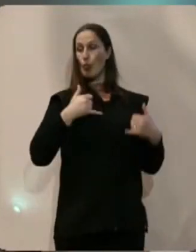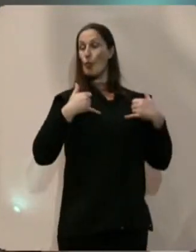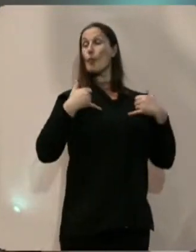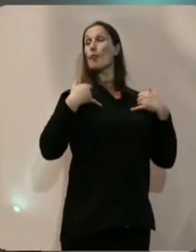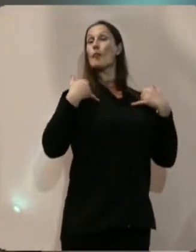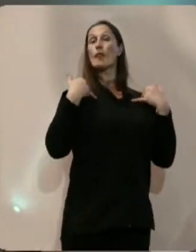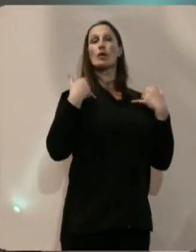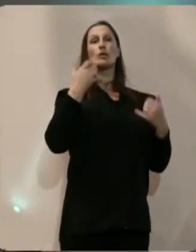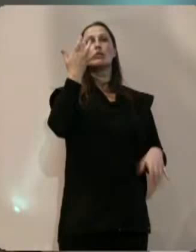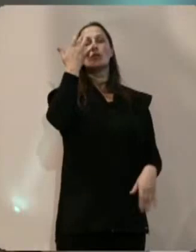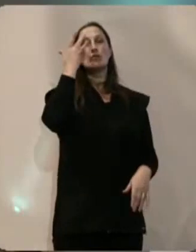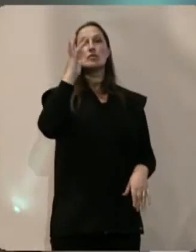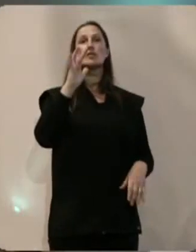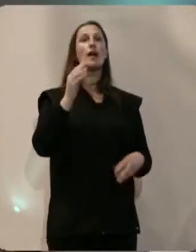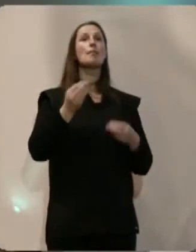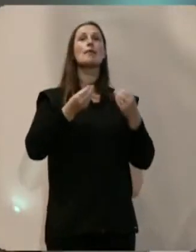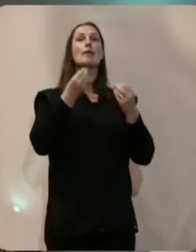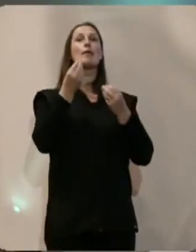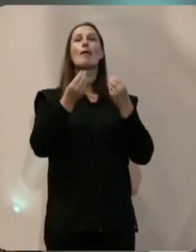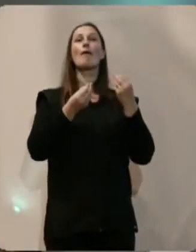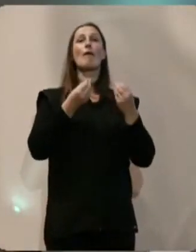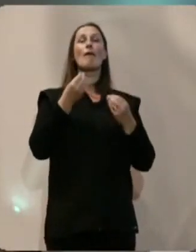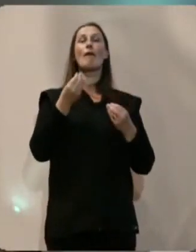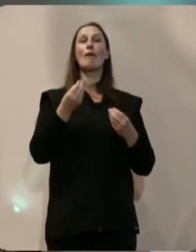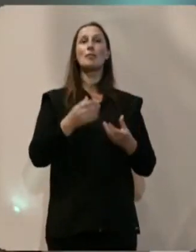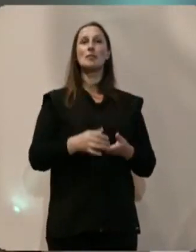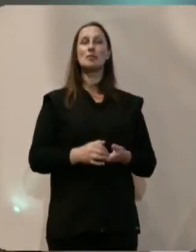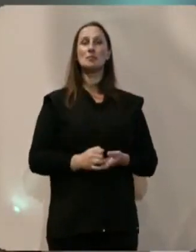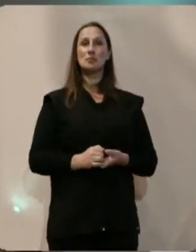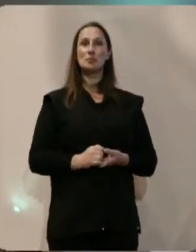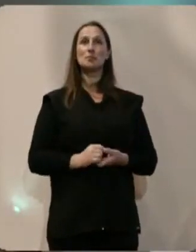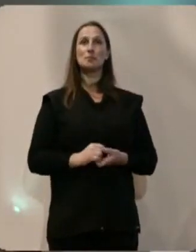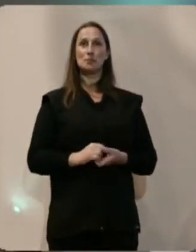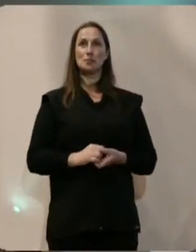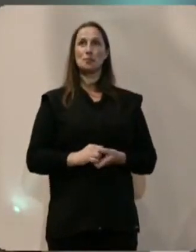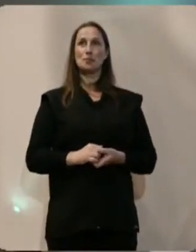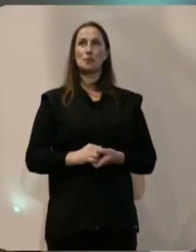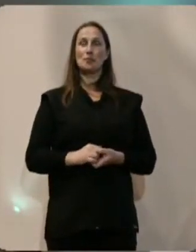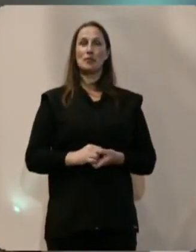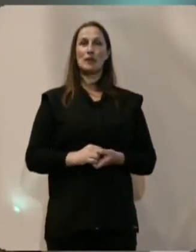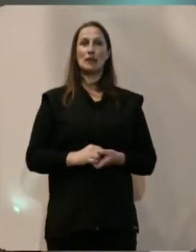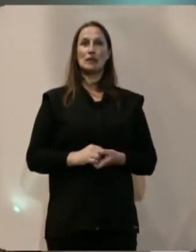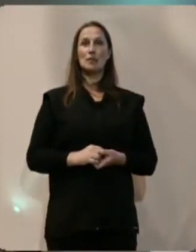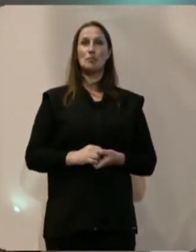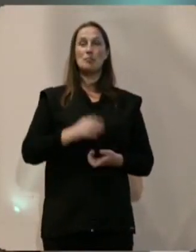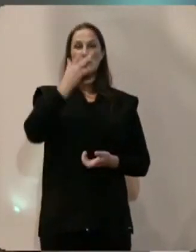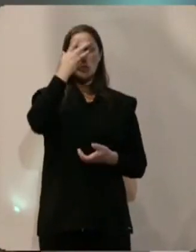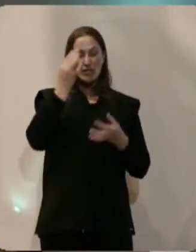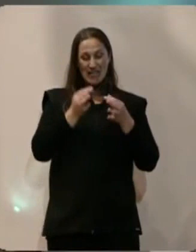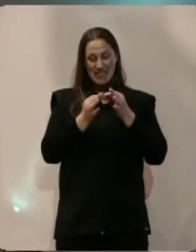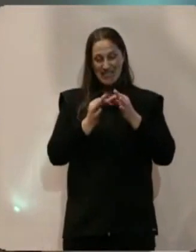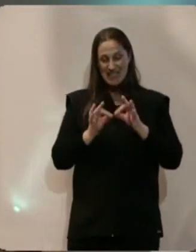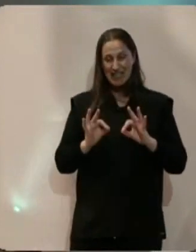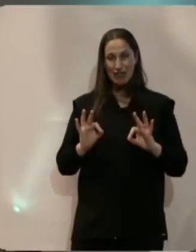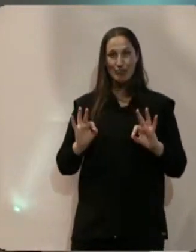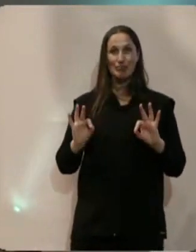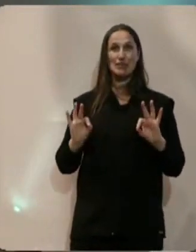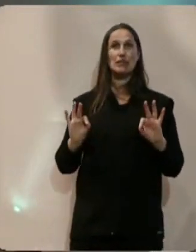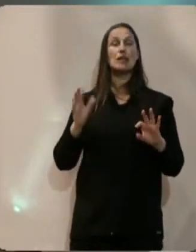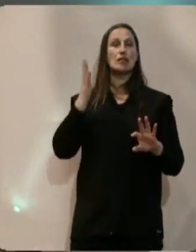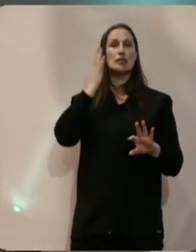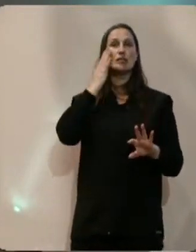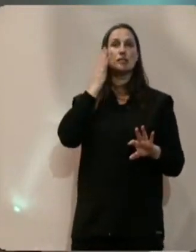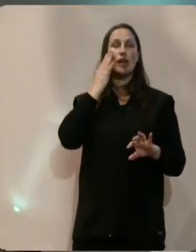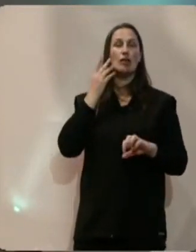sabe lidar com um bichinho microscópico. E tem gente tão simples que